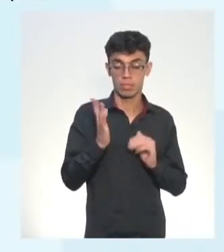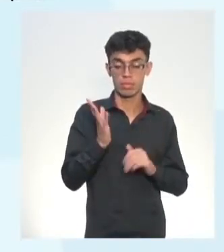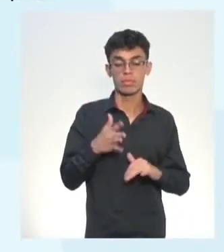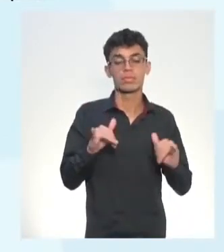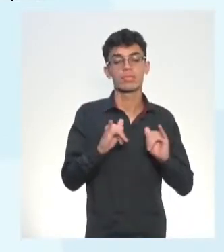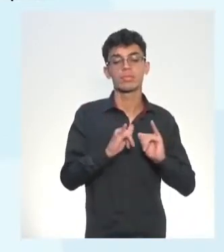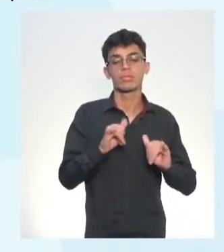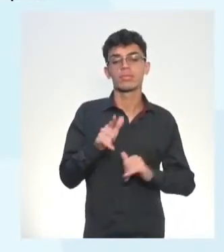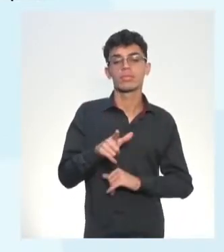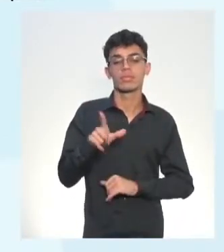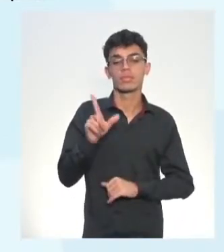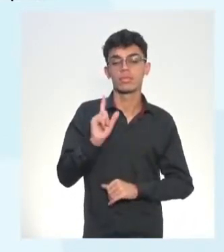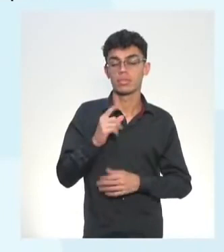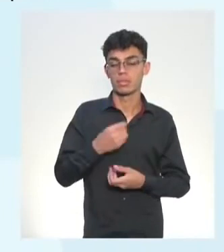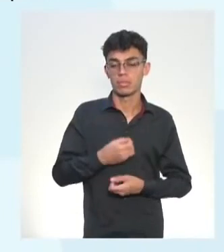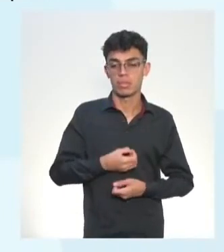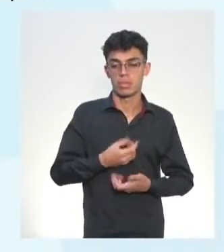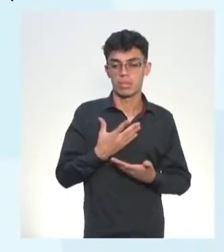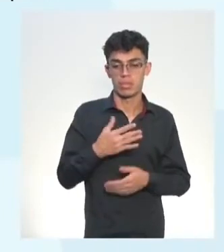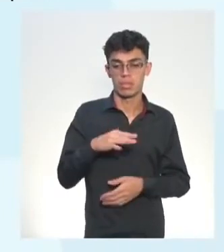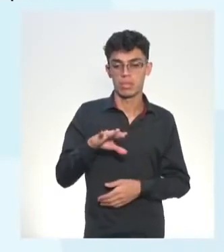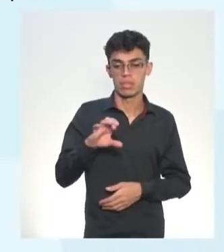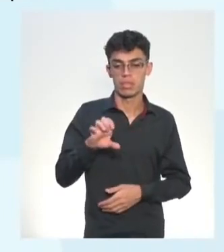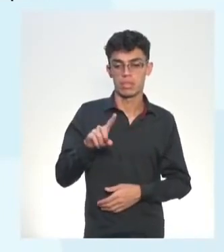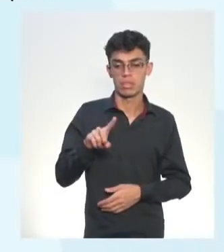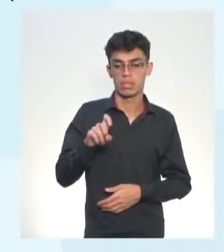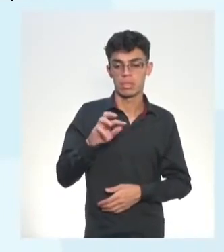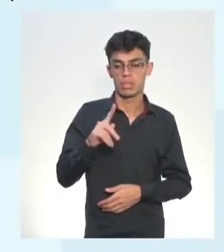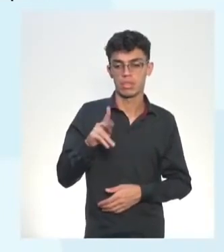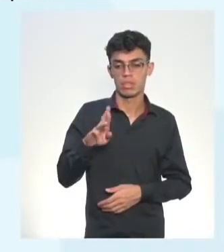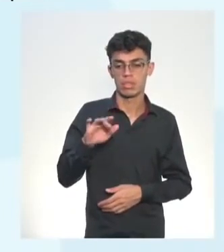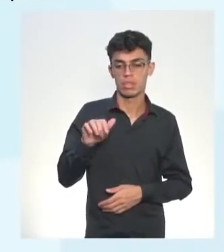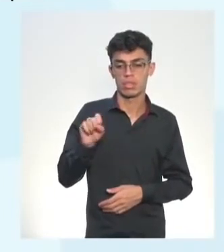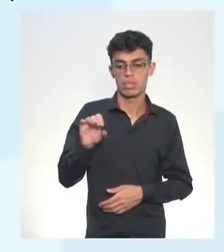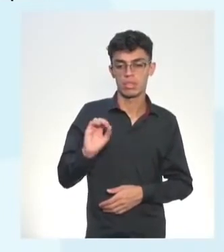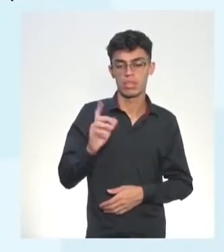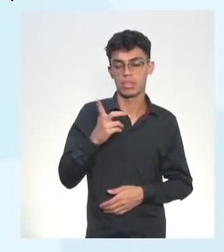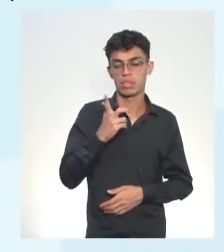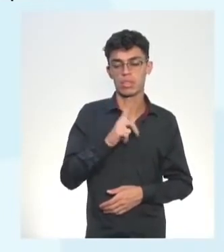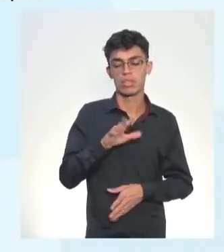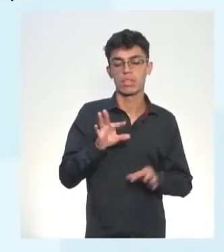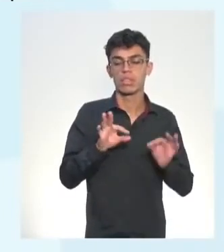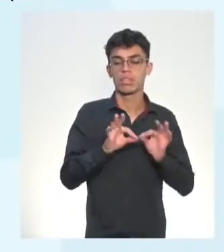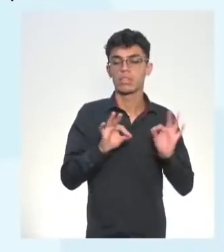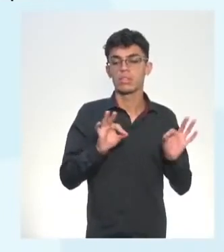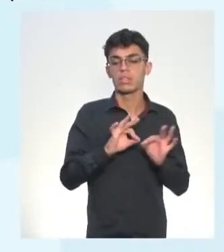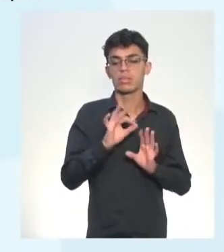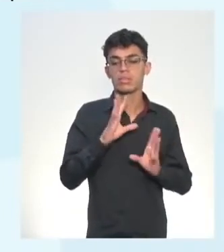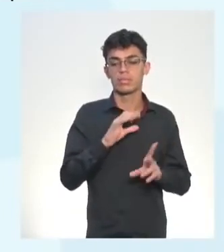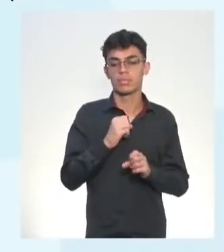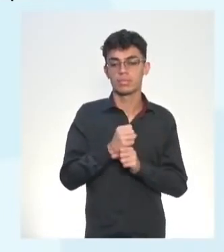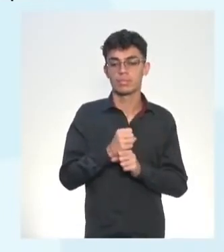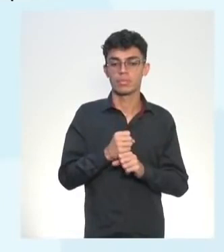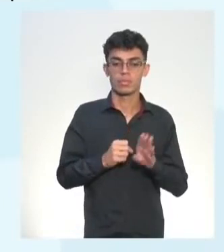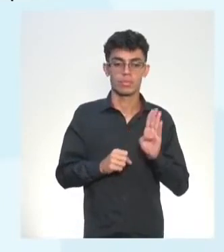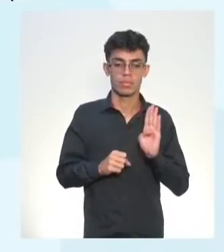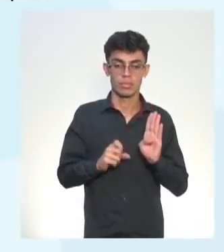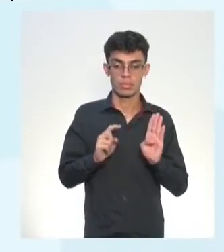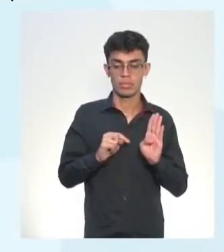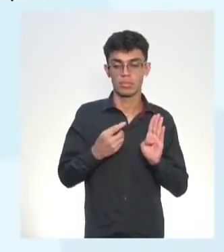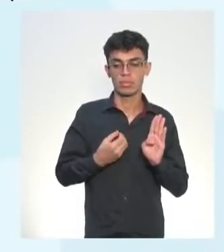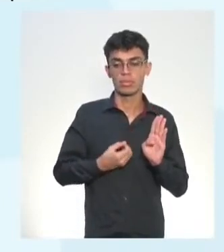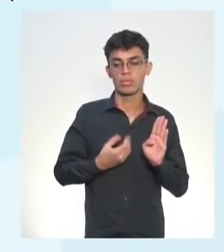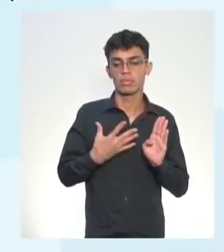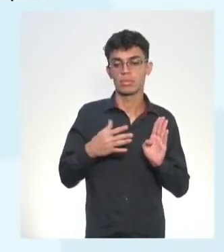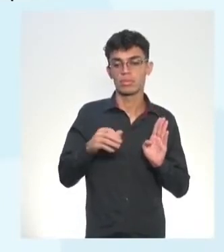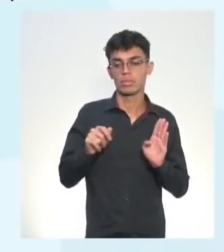falei, uma expressão que você possa calcular o perímetro desse retângulo. E na letra B, uma expressão para